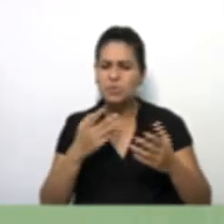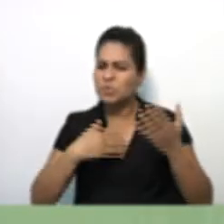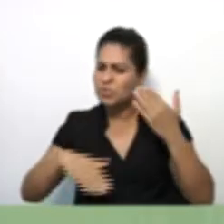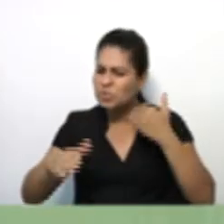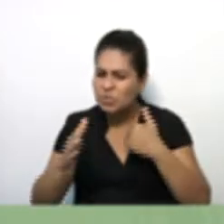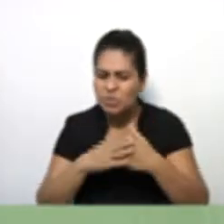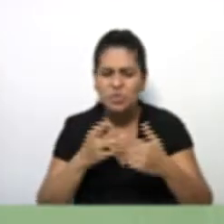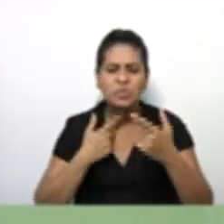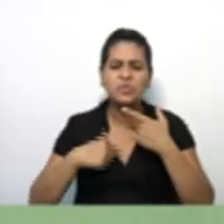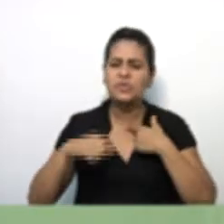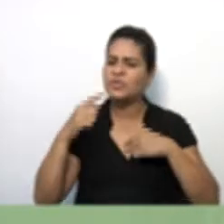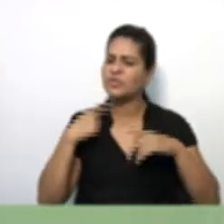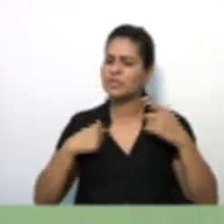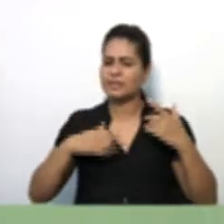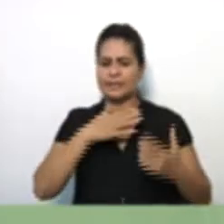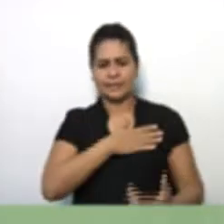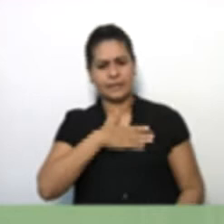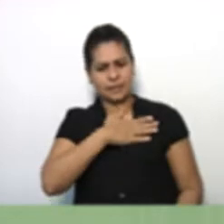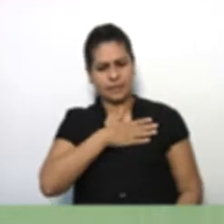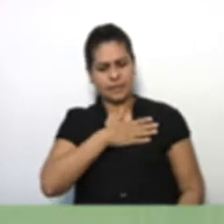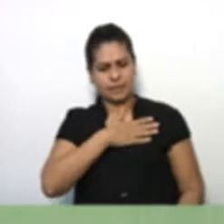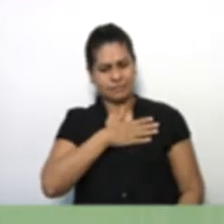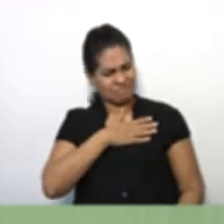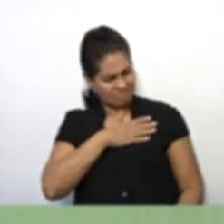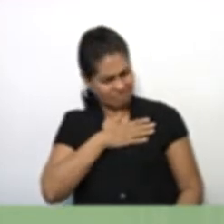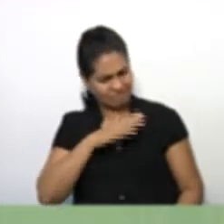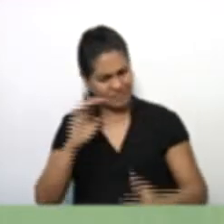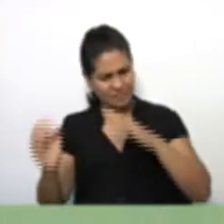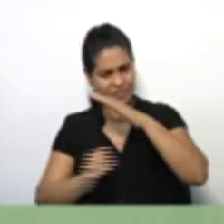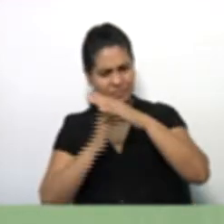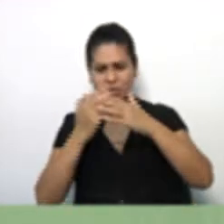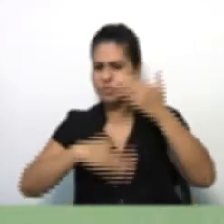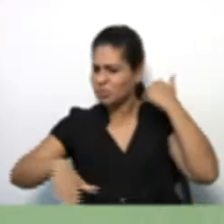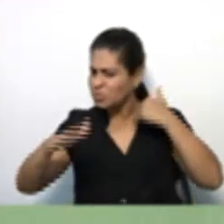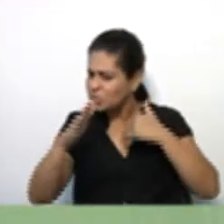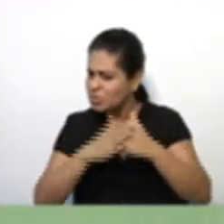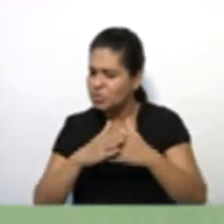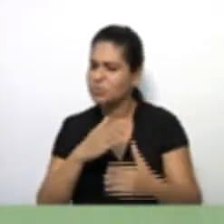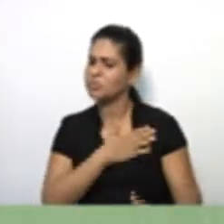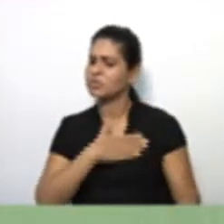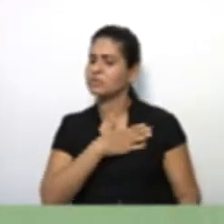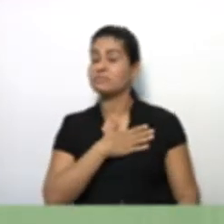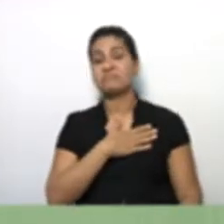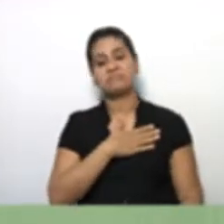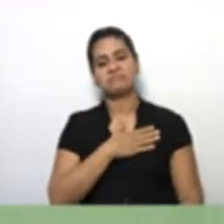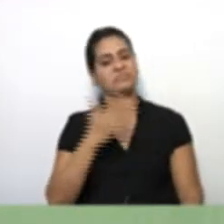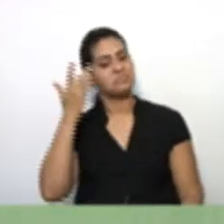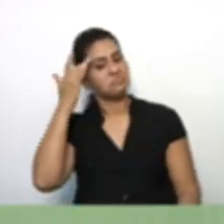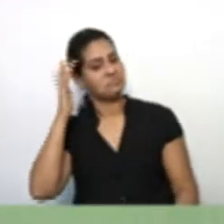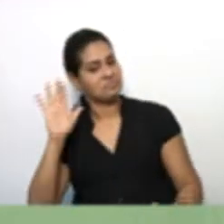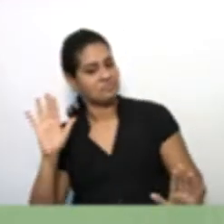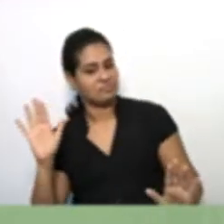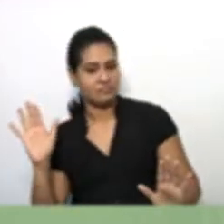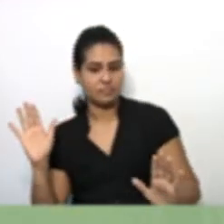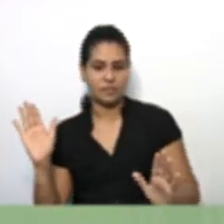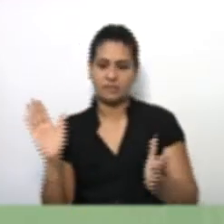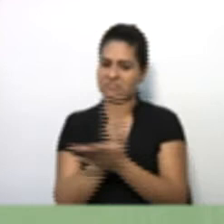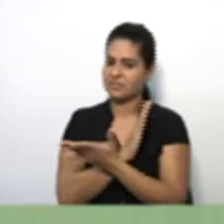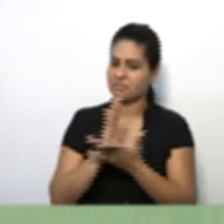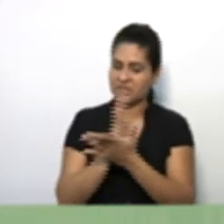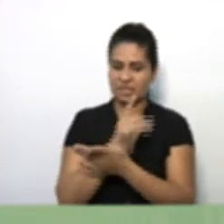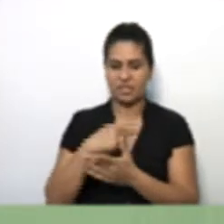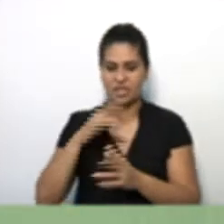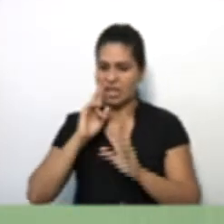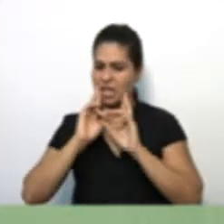satisfeitos. Gente, será que existe alguma empresa que deixa todo mundo satisfeito? Não está muito legal não. Independentemente do resultado,